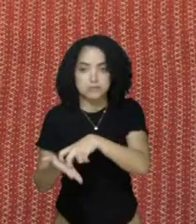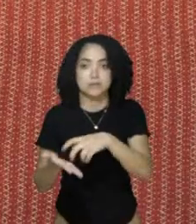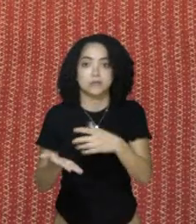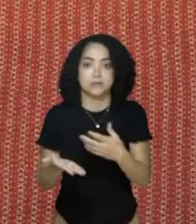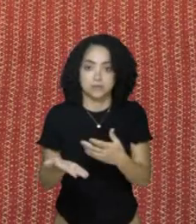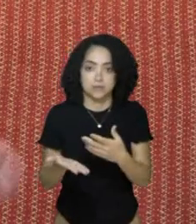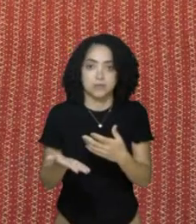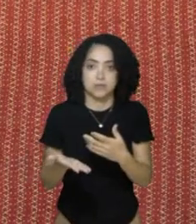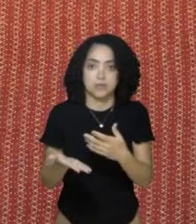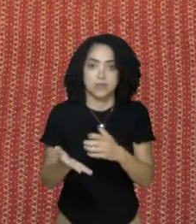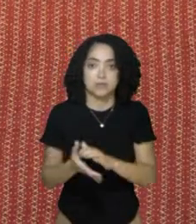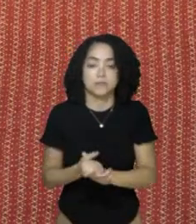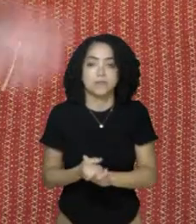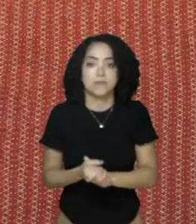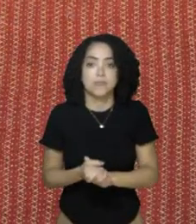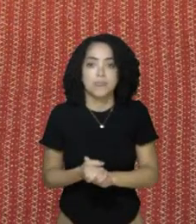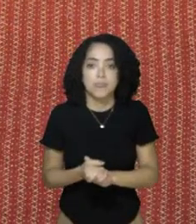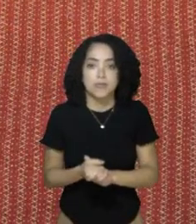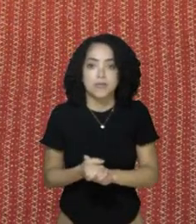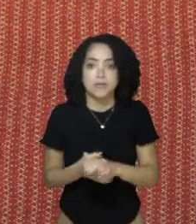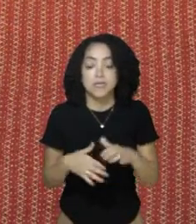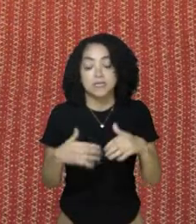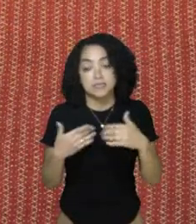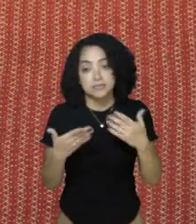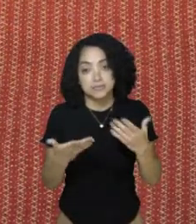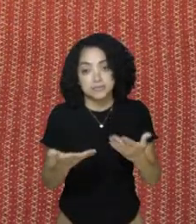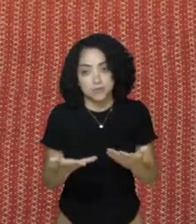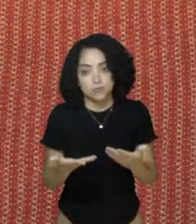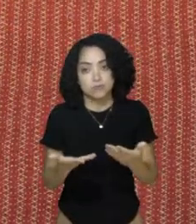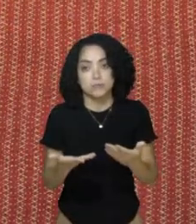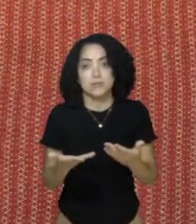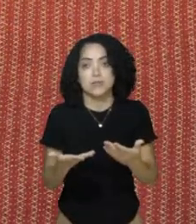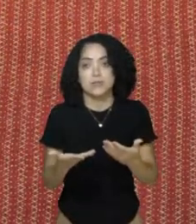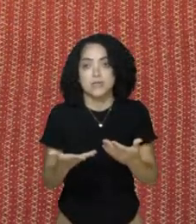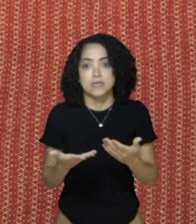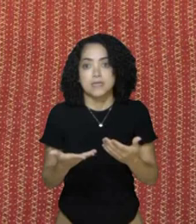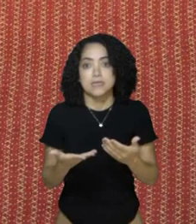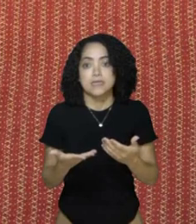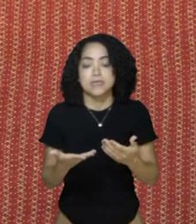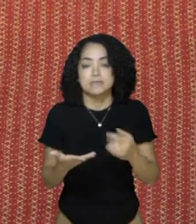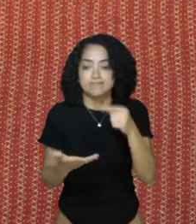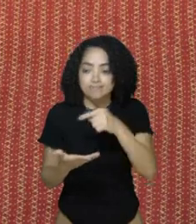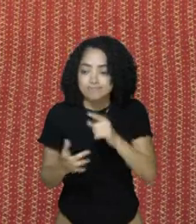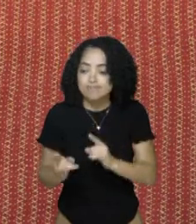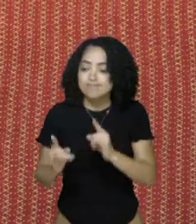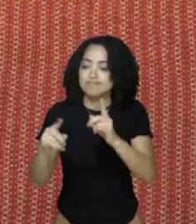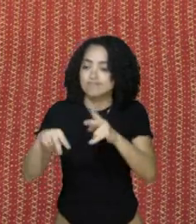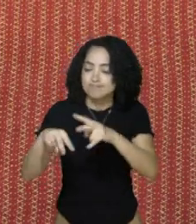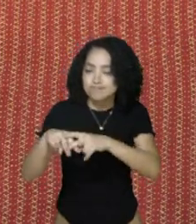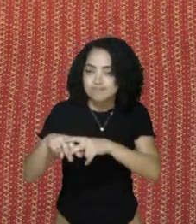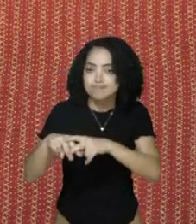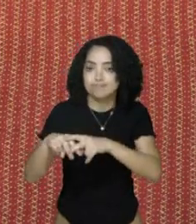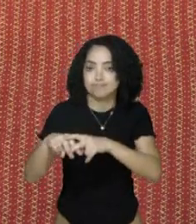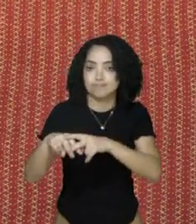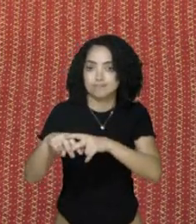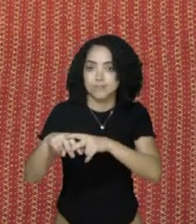o passageiro não dá, tu não sabe qual é o destino que ele vai ter. Os das penitas, das penitenciárias, entendeu? E